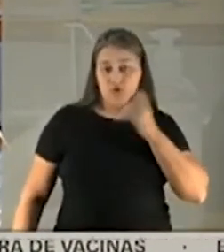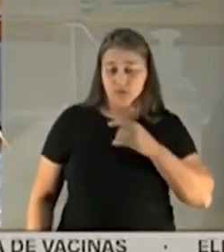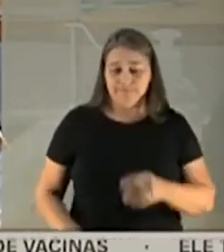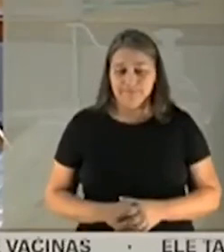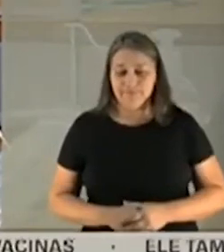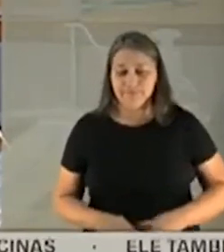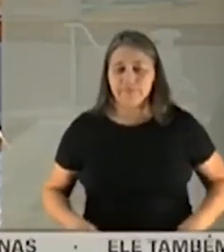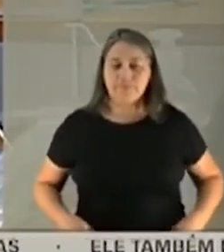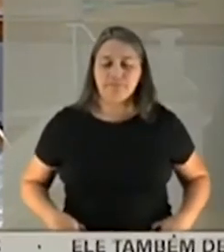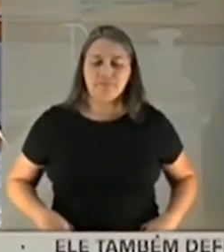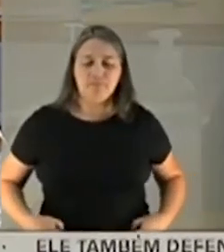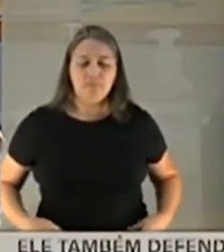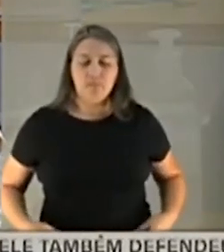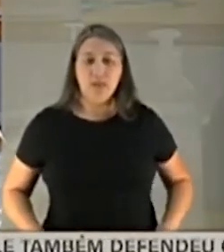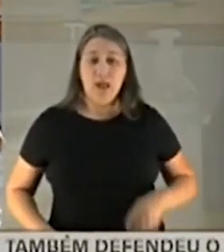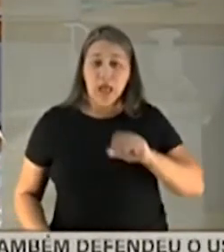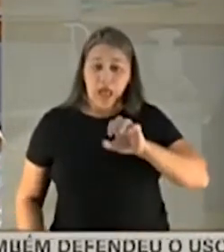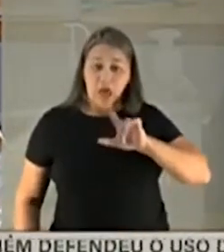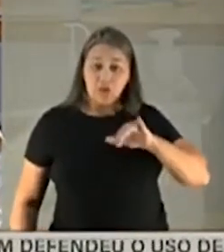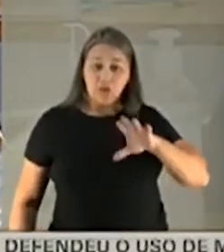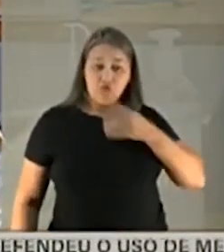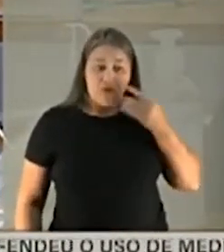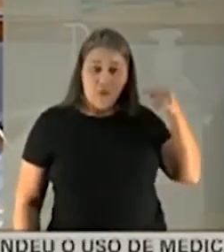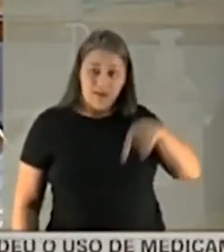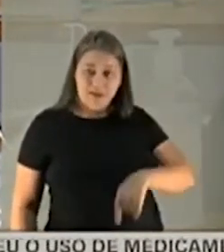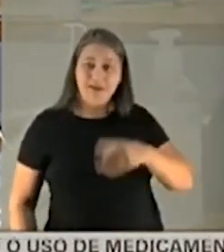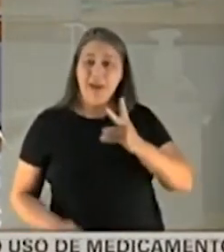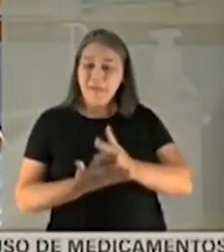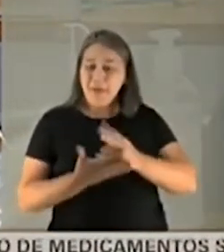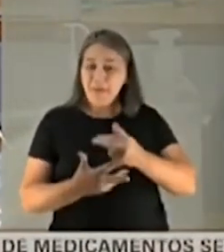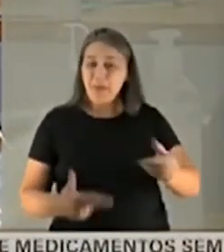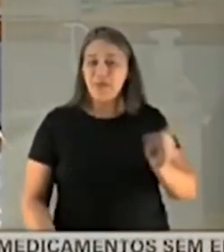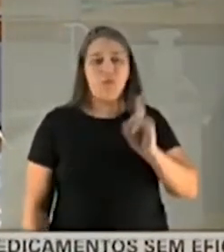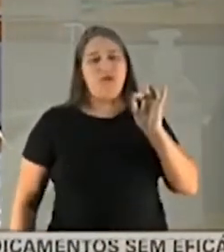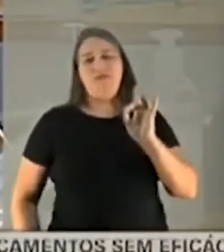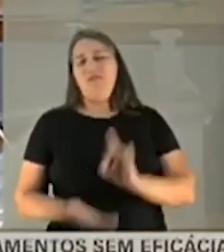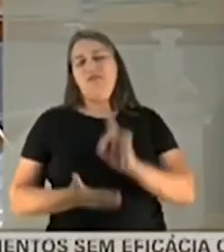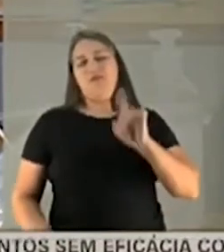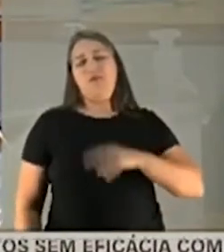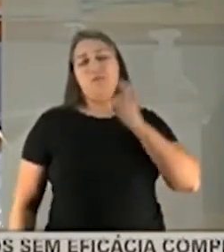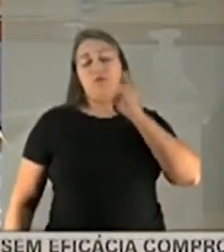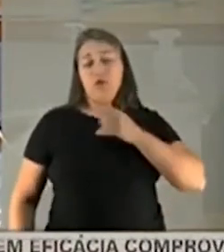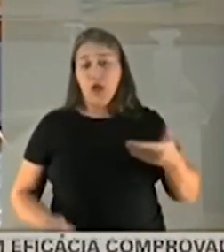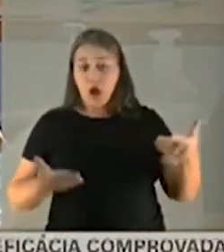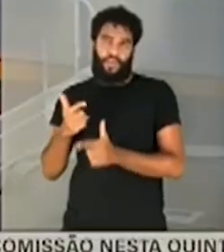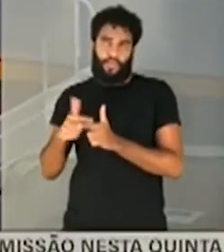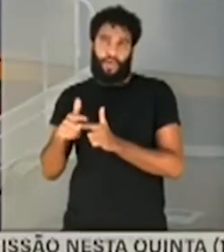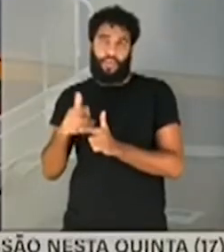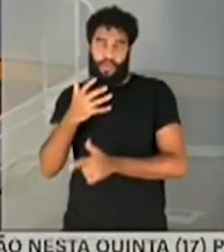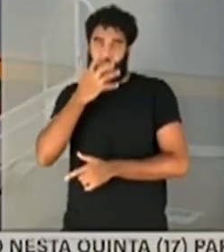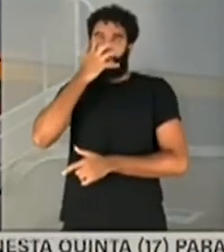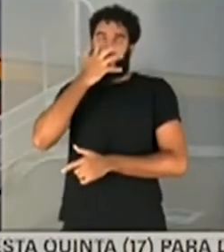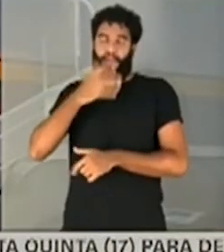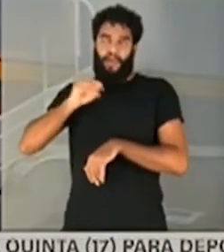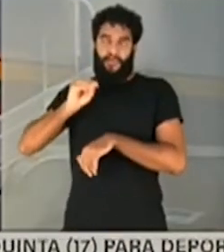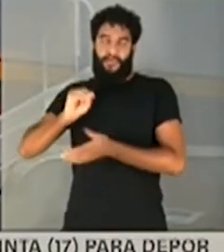veio aqui com a mesma coisa. Não é verdade, é mentira. E agora, Marcos Campelo. O senhor falou